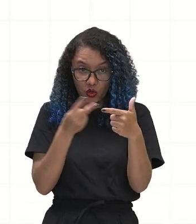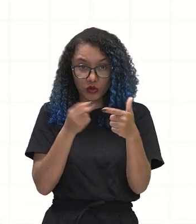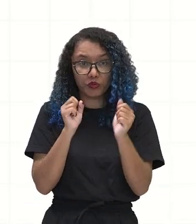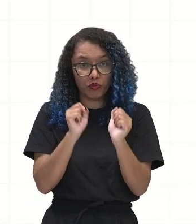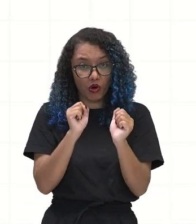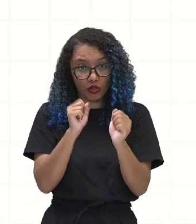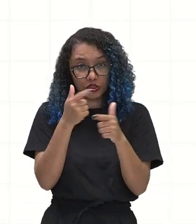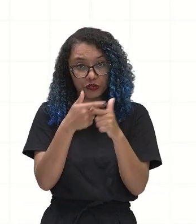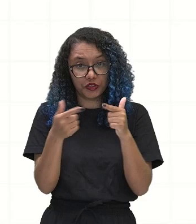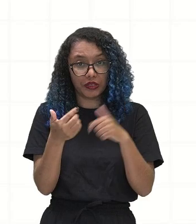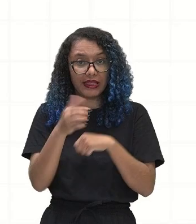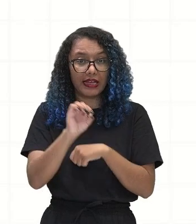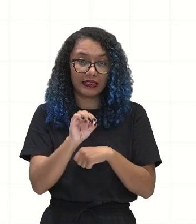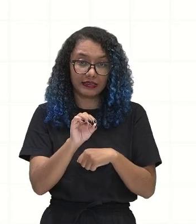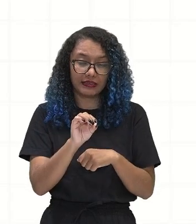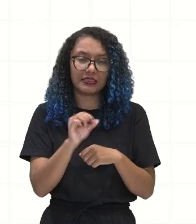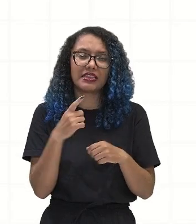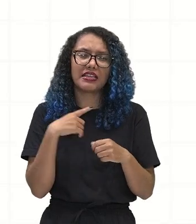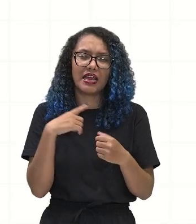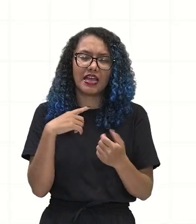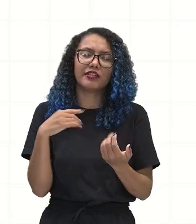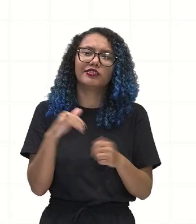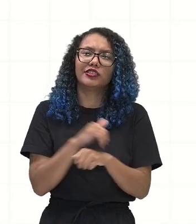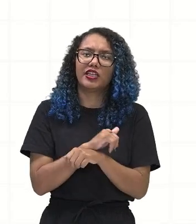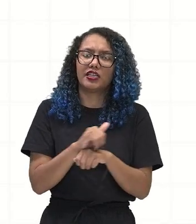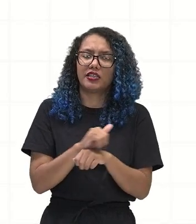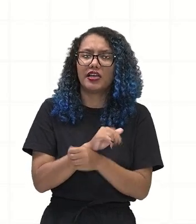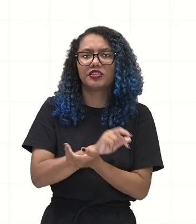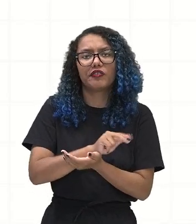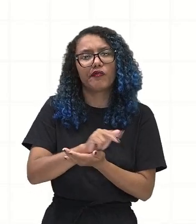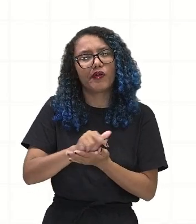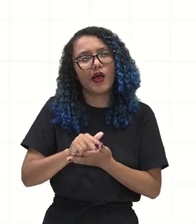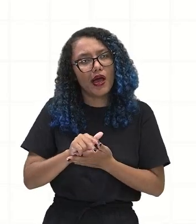Tá? Então, de diversas formas, nós conseguimos aí visualizar.